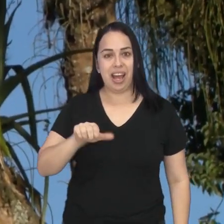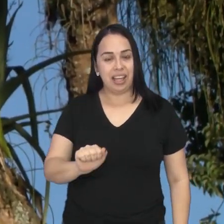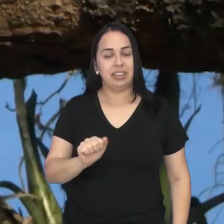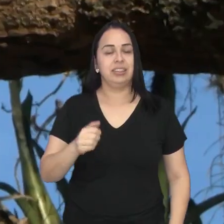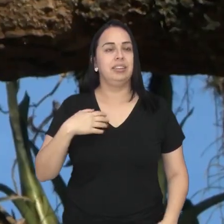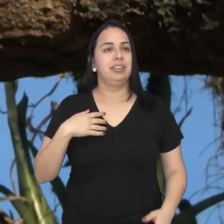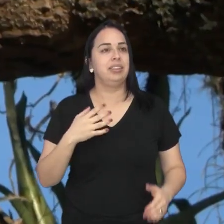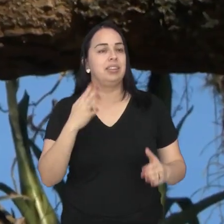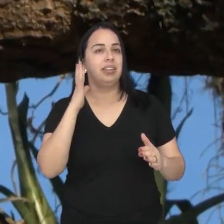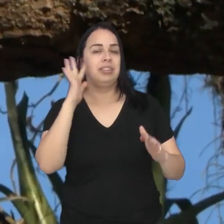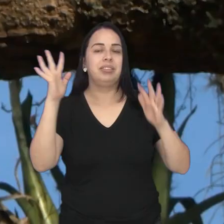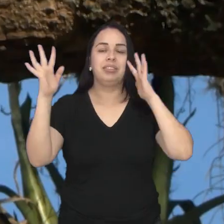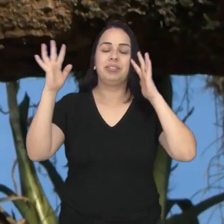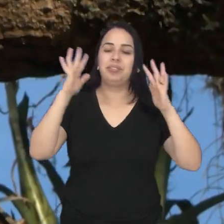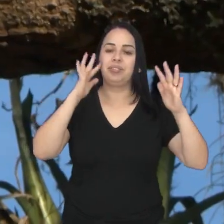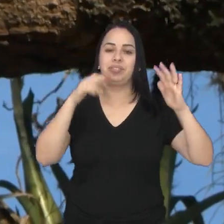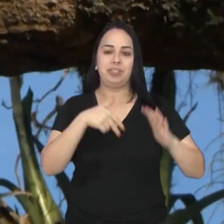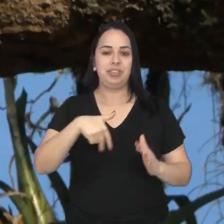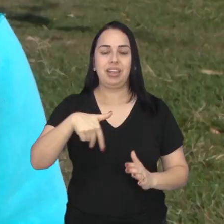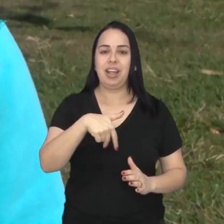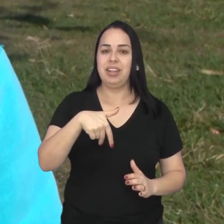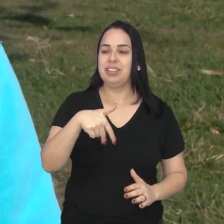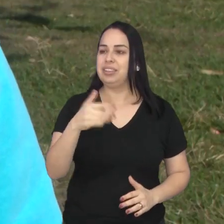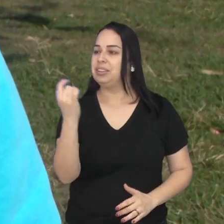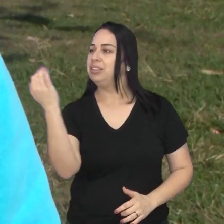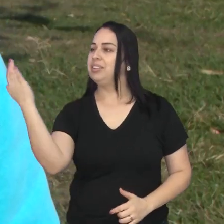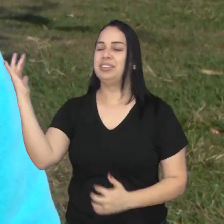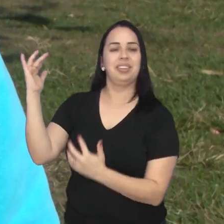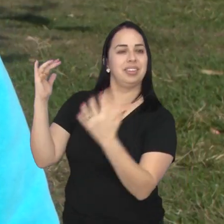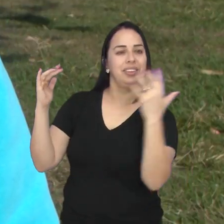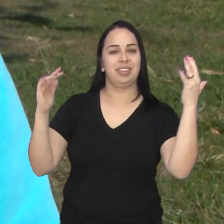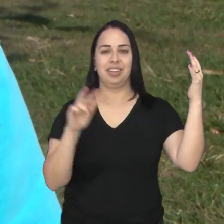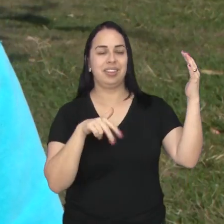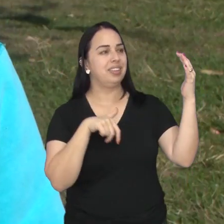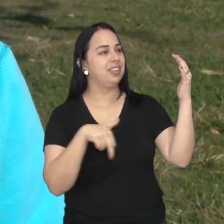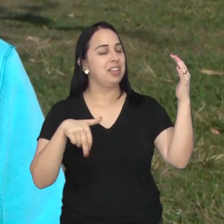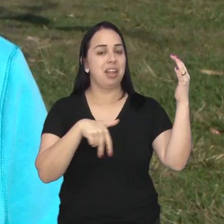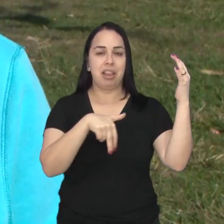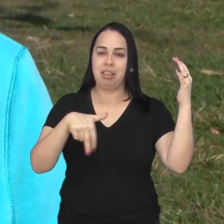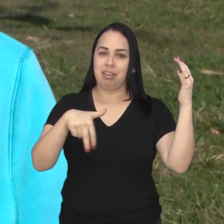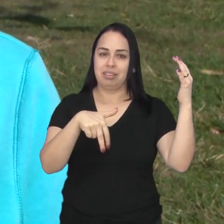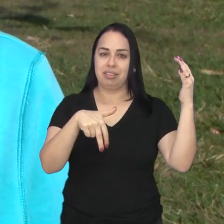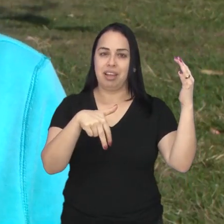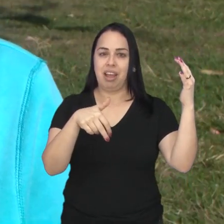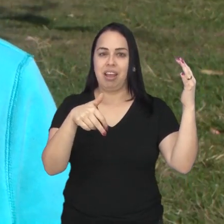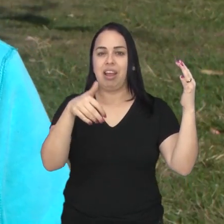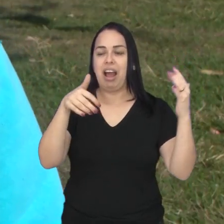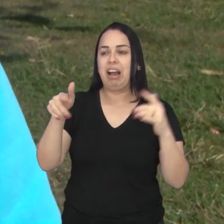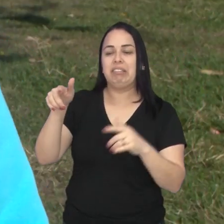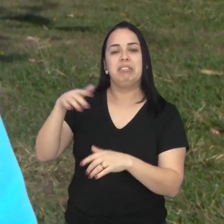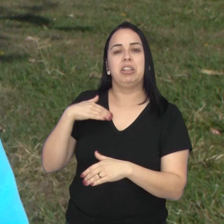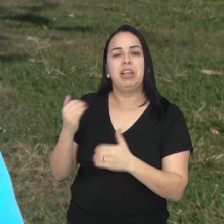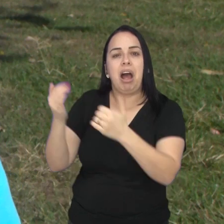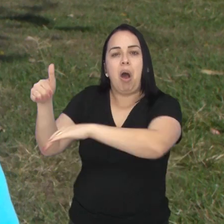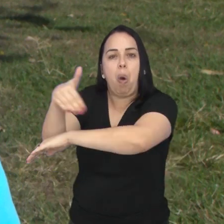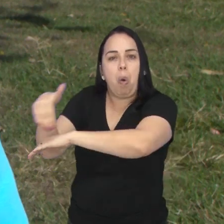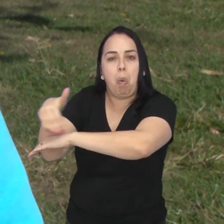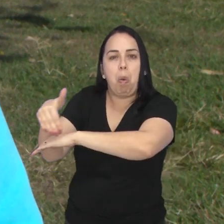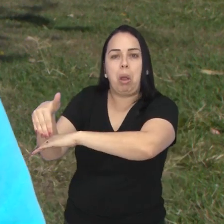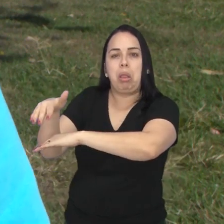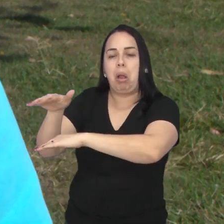encontrou aqui a saúde física e mental. E a natureza, né? Melhor se você vai caminhar em lugar que tem muito